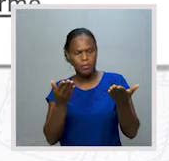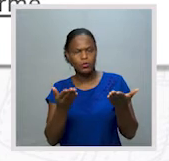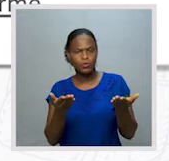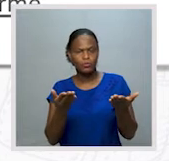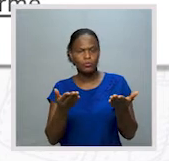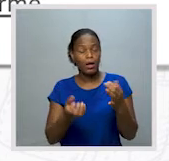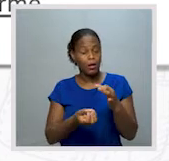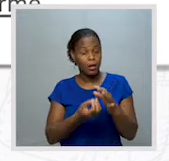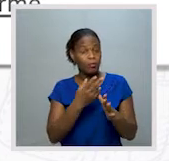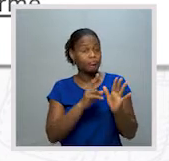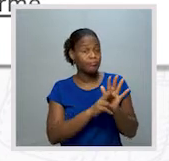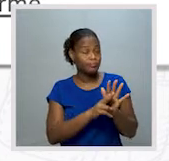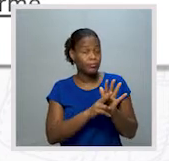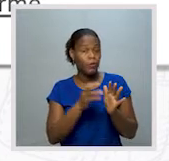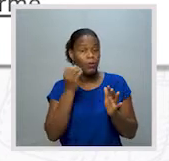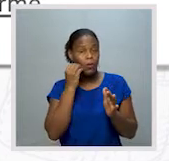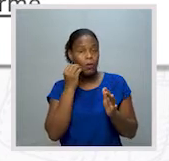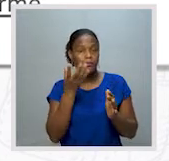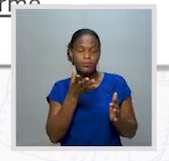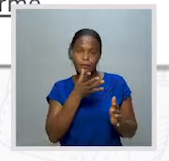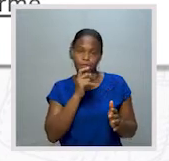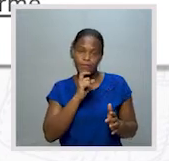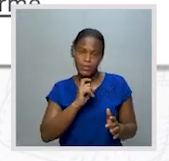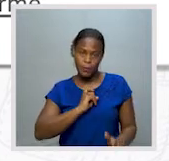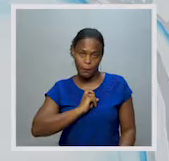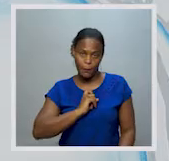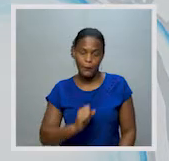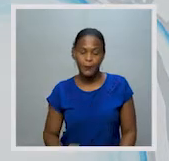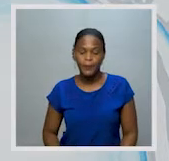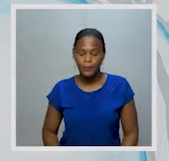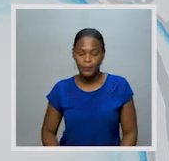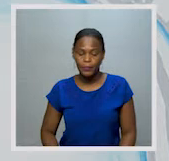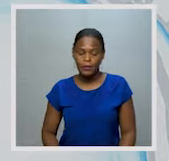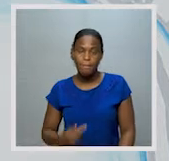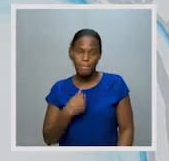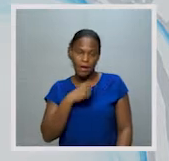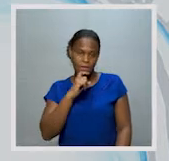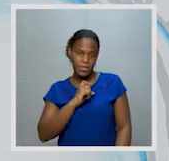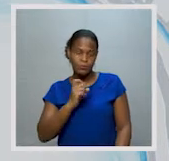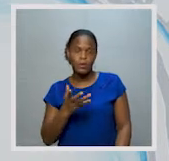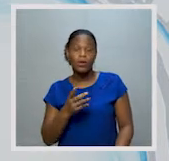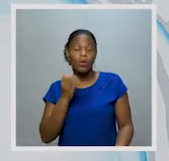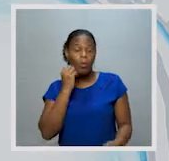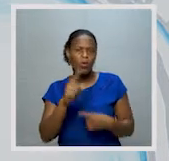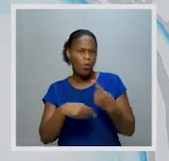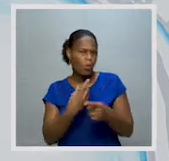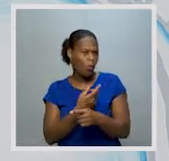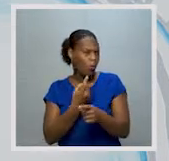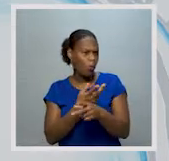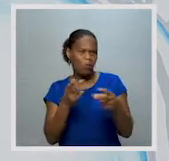um critério, conforme me avisaram. E tantos outros que vocês